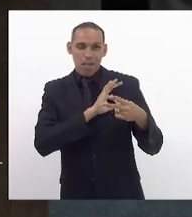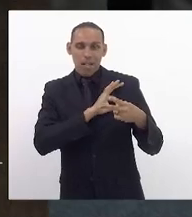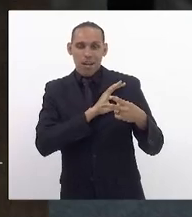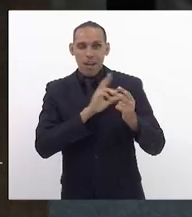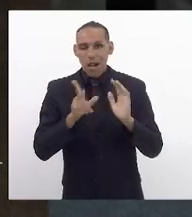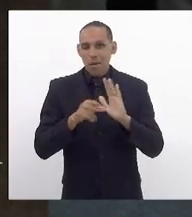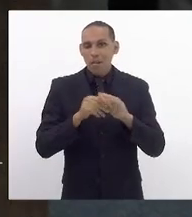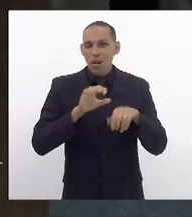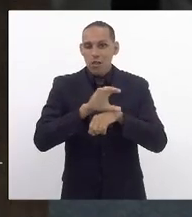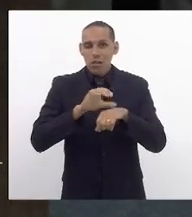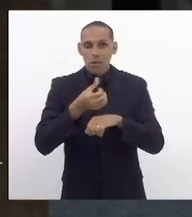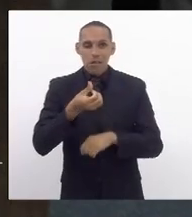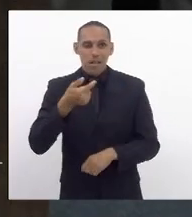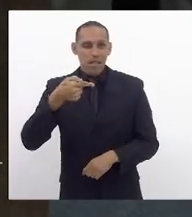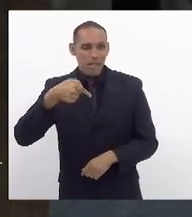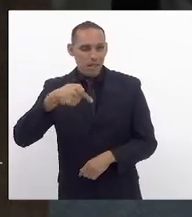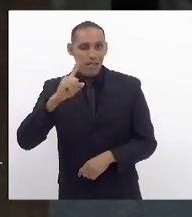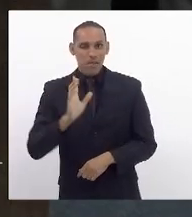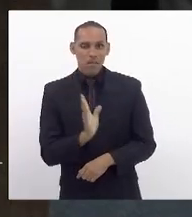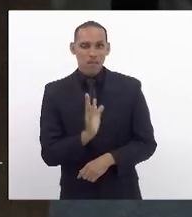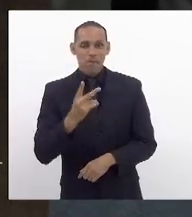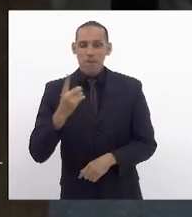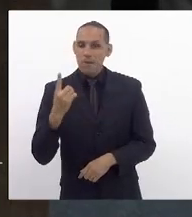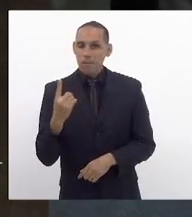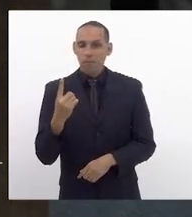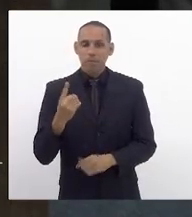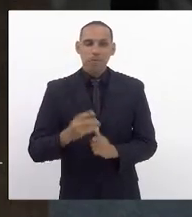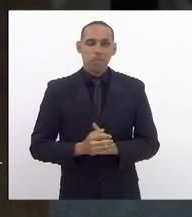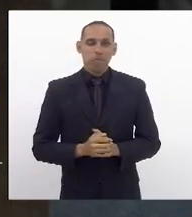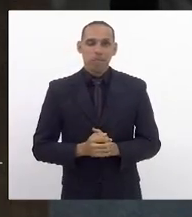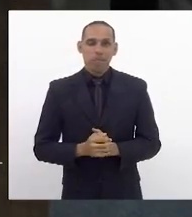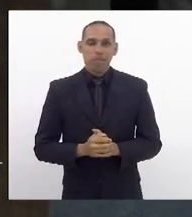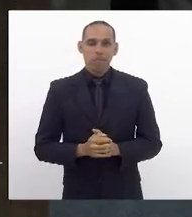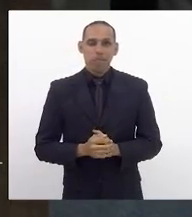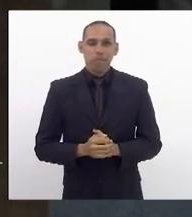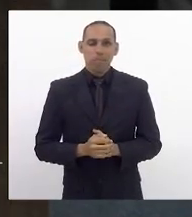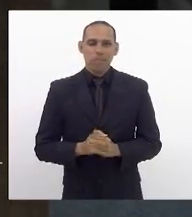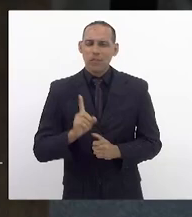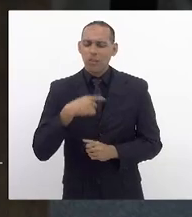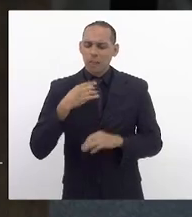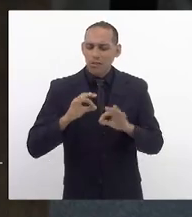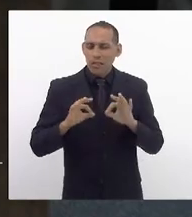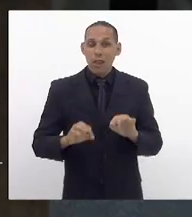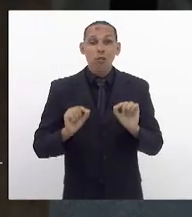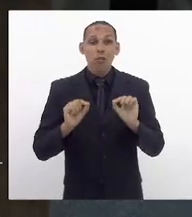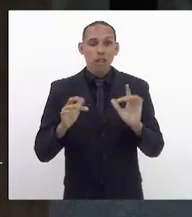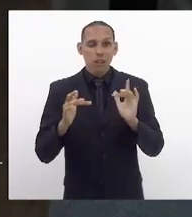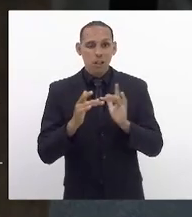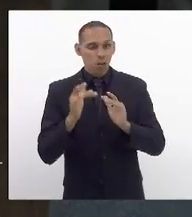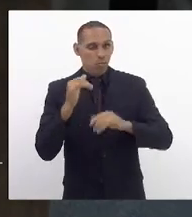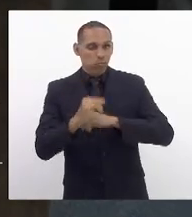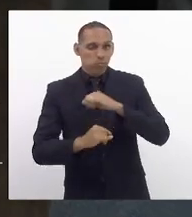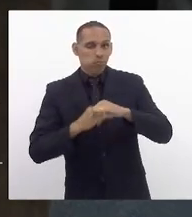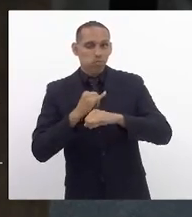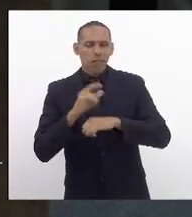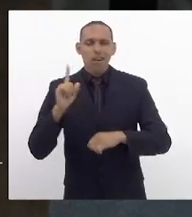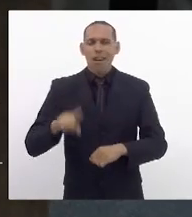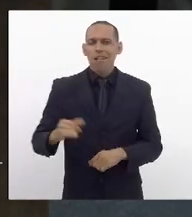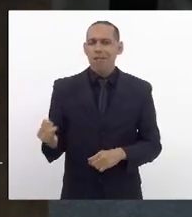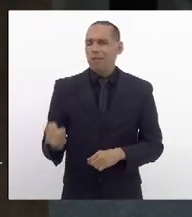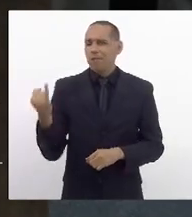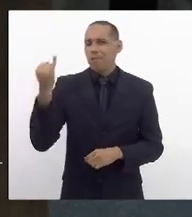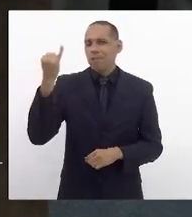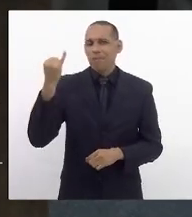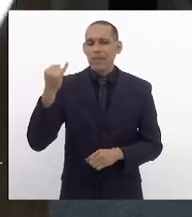constitucional 672021, achando e tendo certeza que a conectividade é algo muito importante,